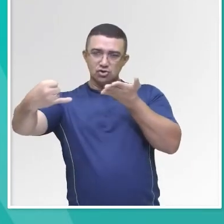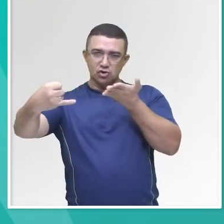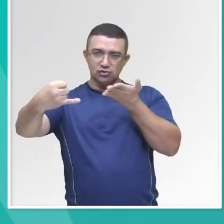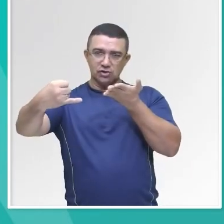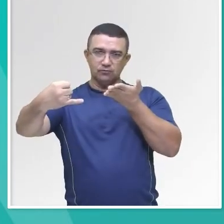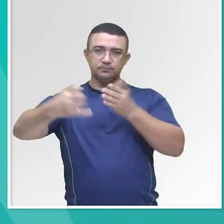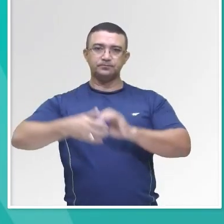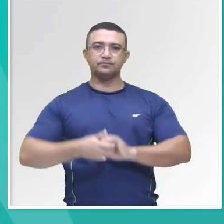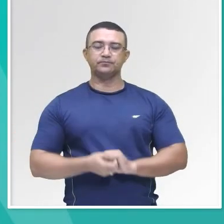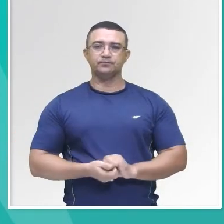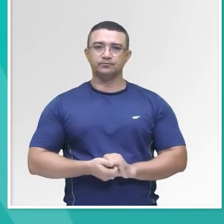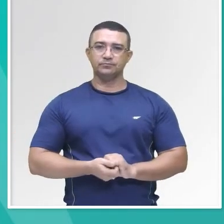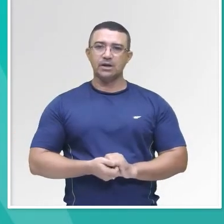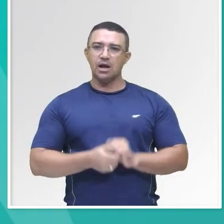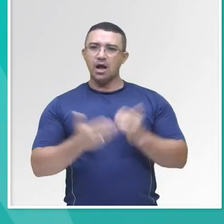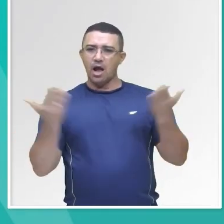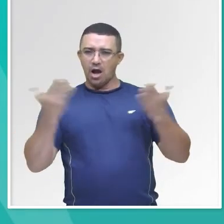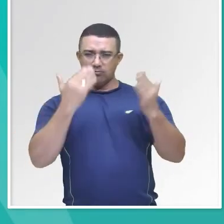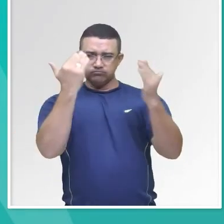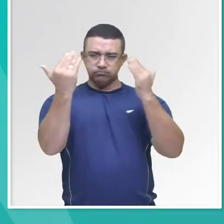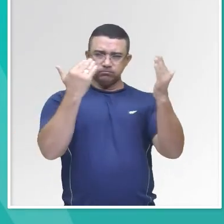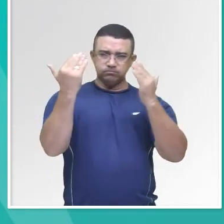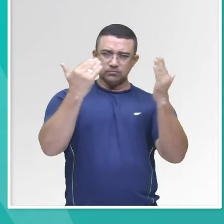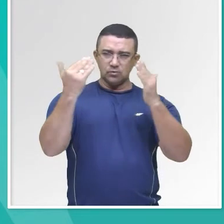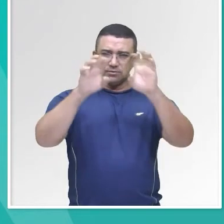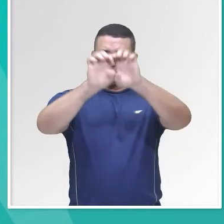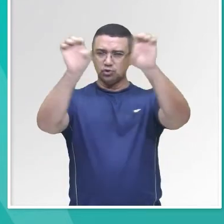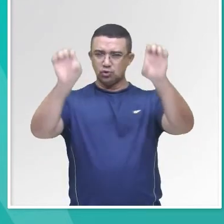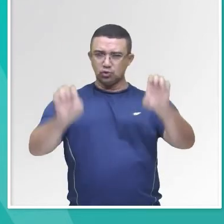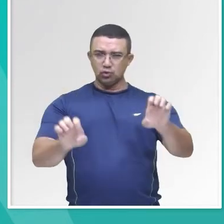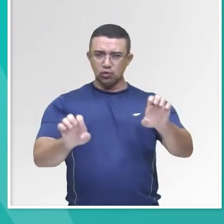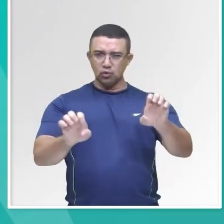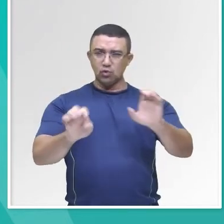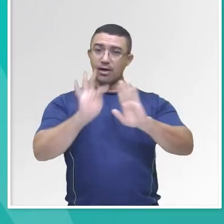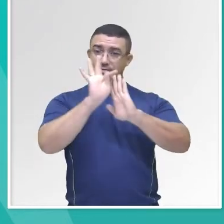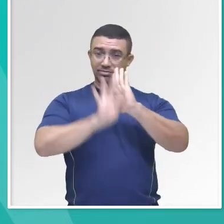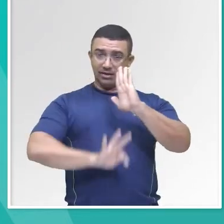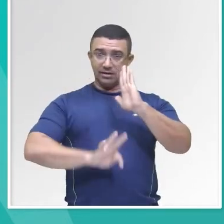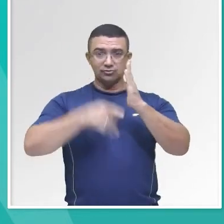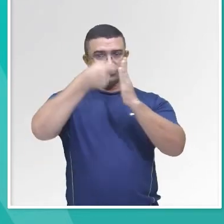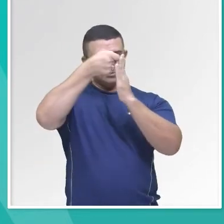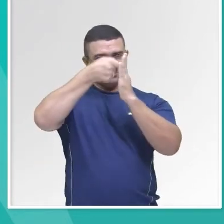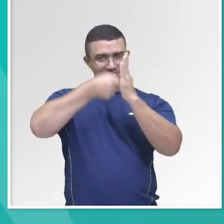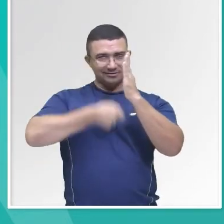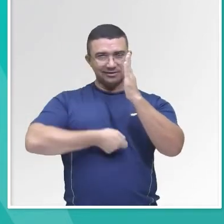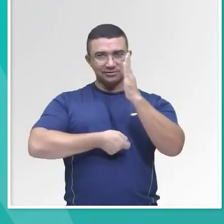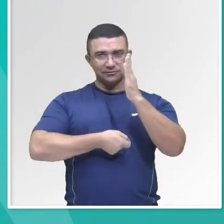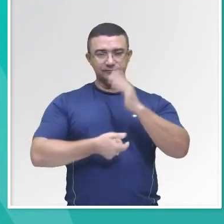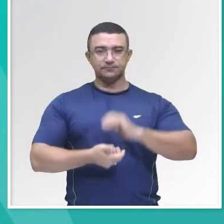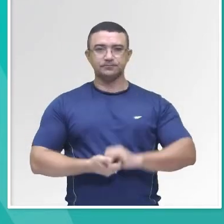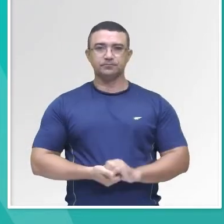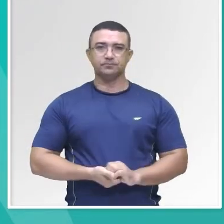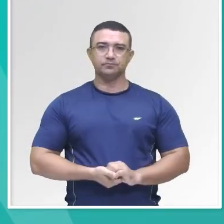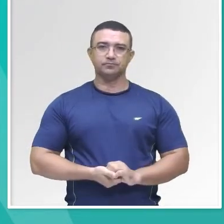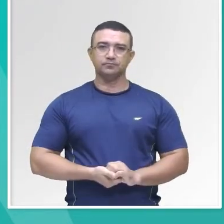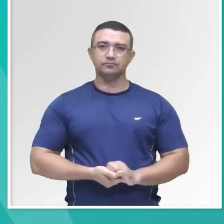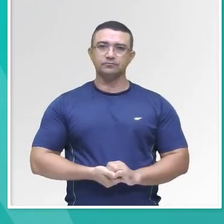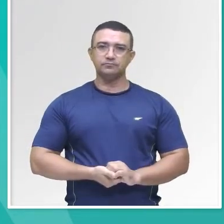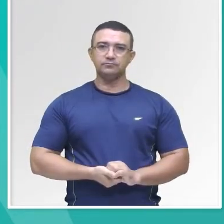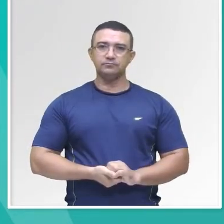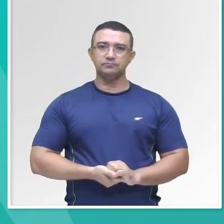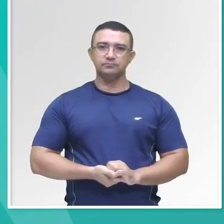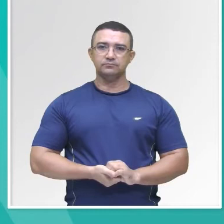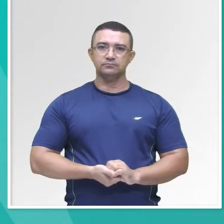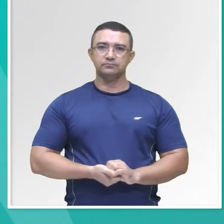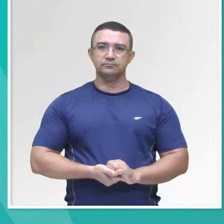tá? E vamos analisar aí a estrutura deste texto dissertativo. Olha, aqui,